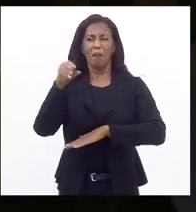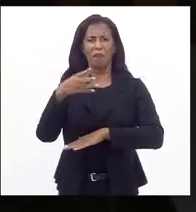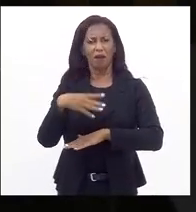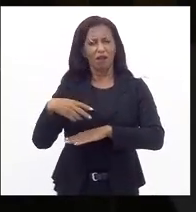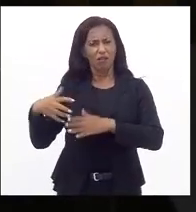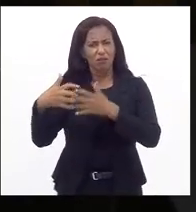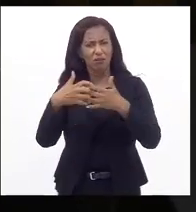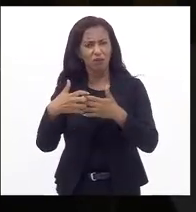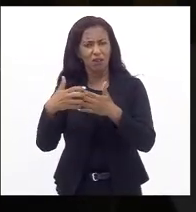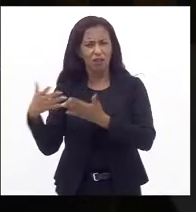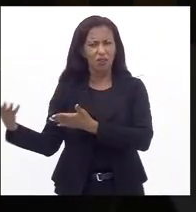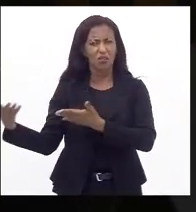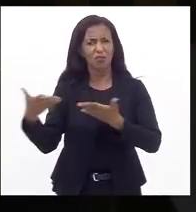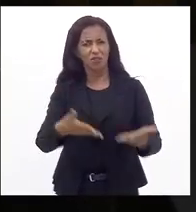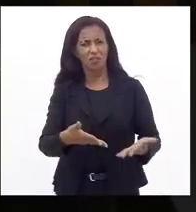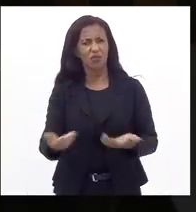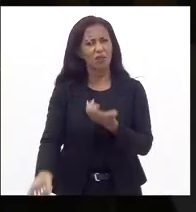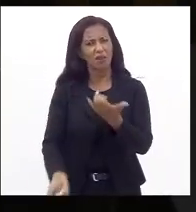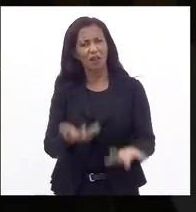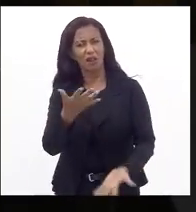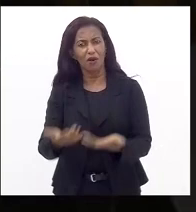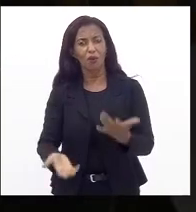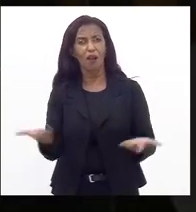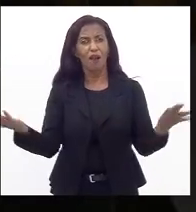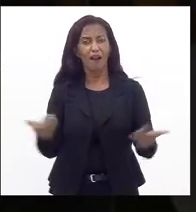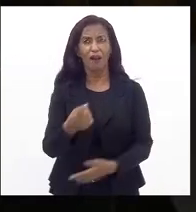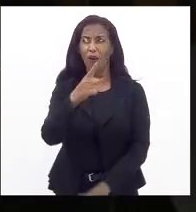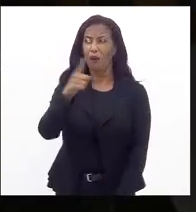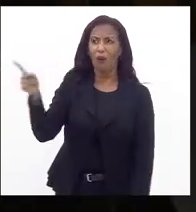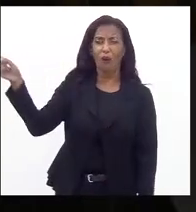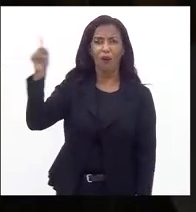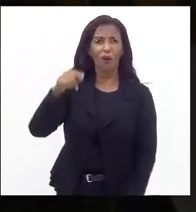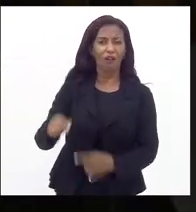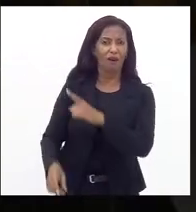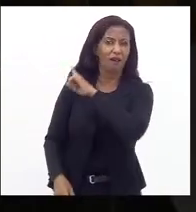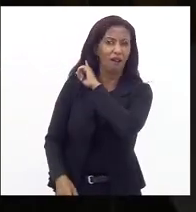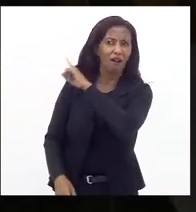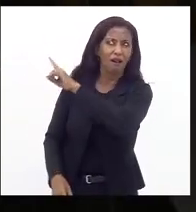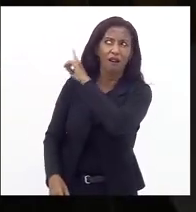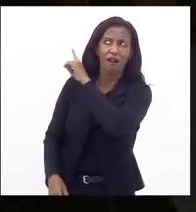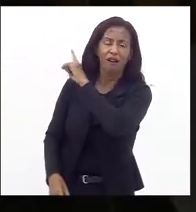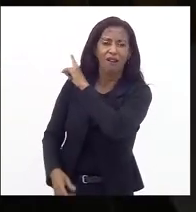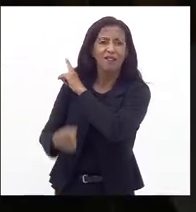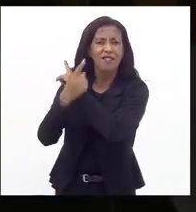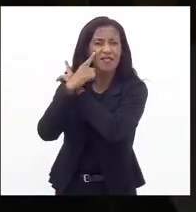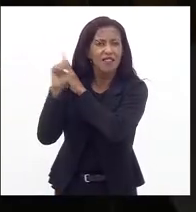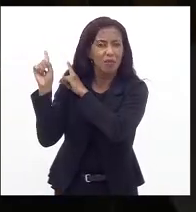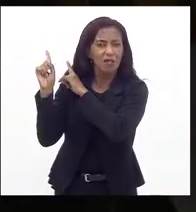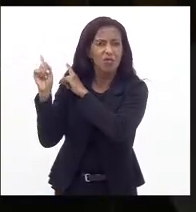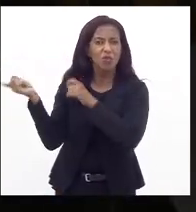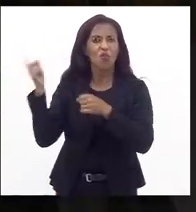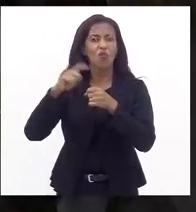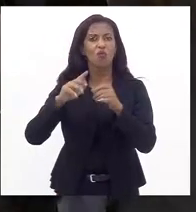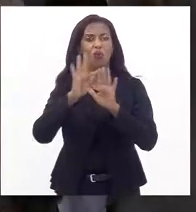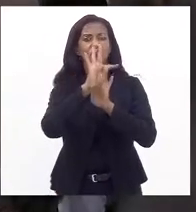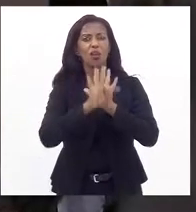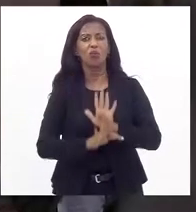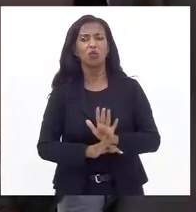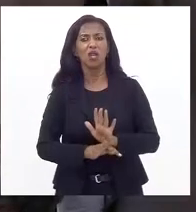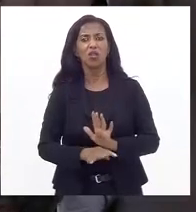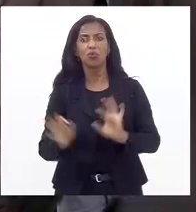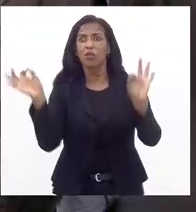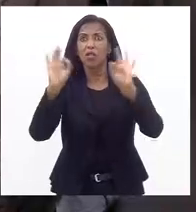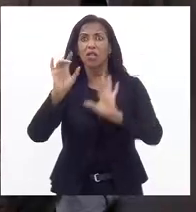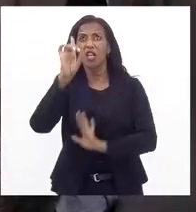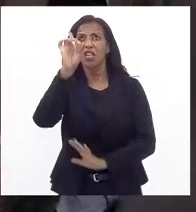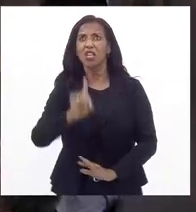vocês e vocês vieram aqui tá com a lenha na fogueira agora como é que tá aí sabe o que isso quer dizer vai voltar o texto original e ninguém vai ter